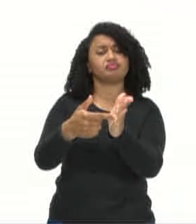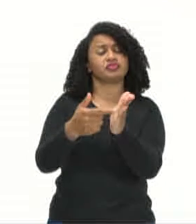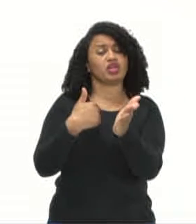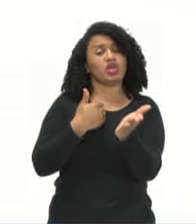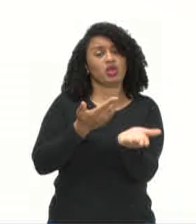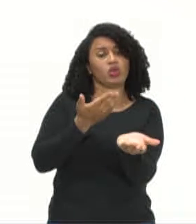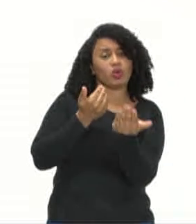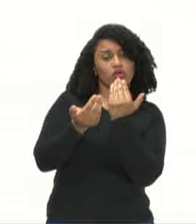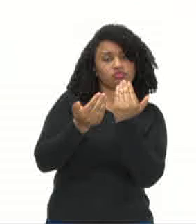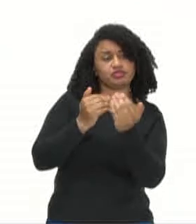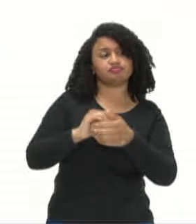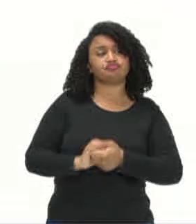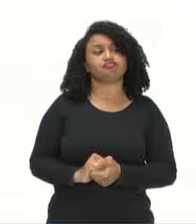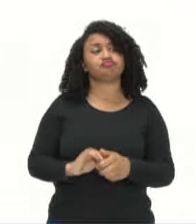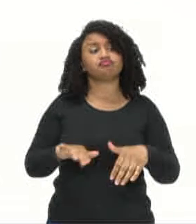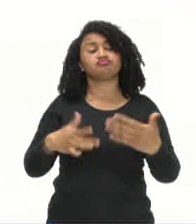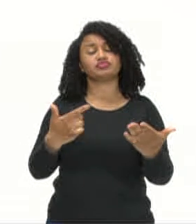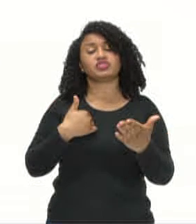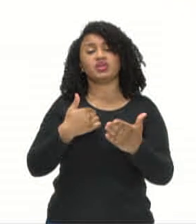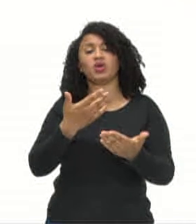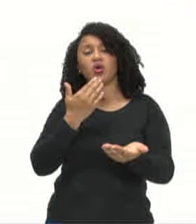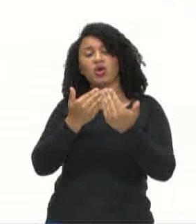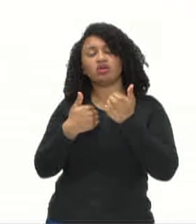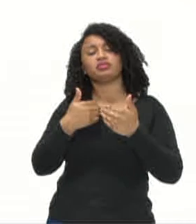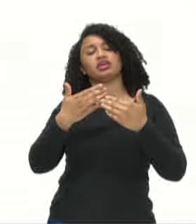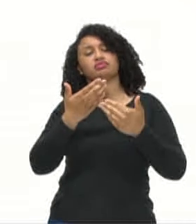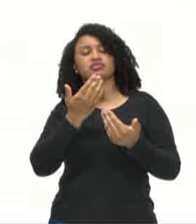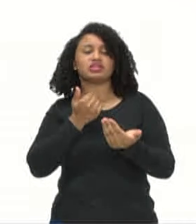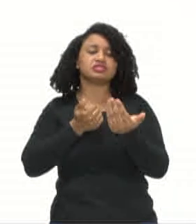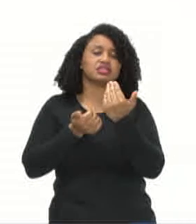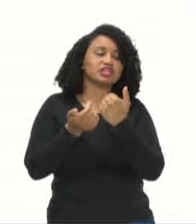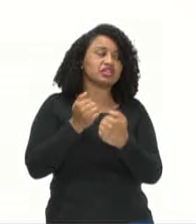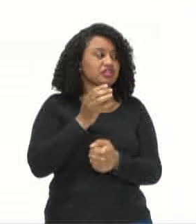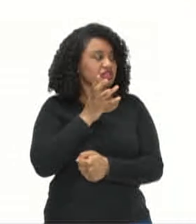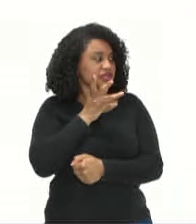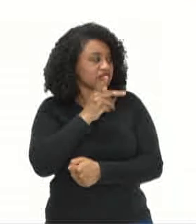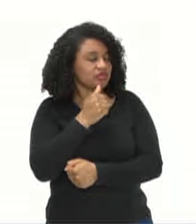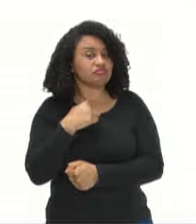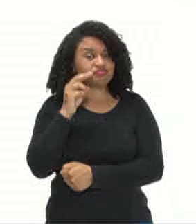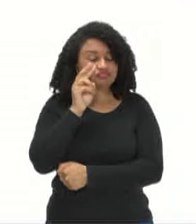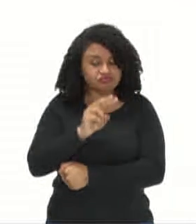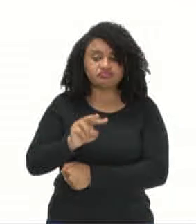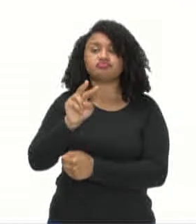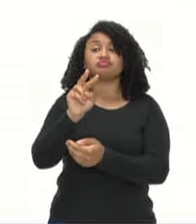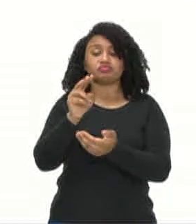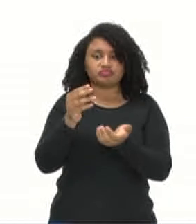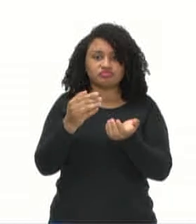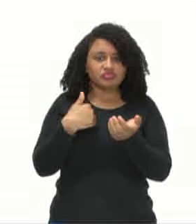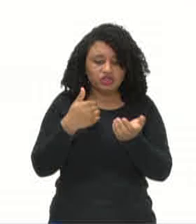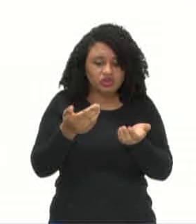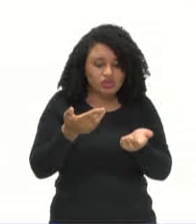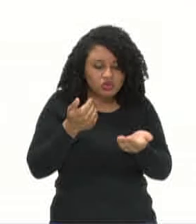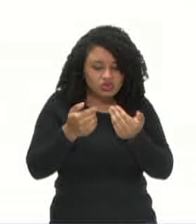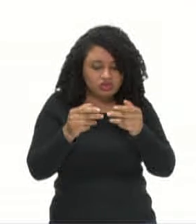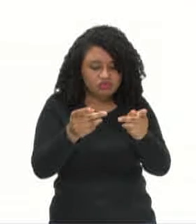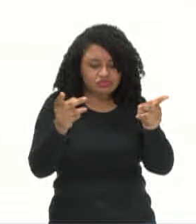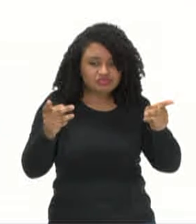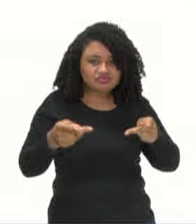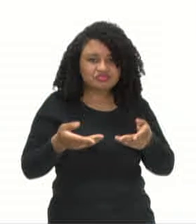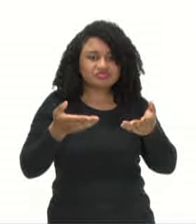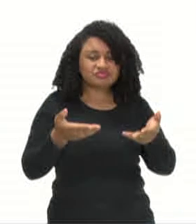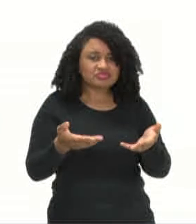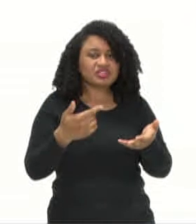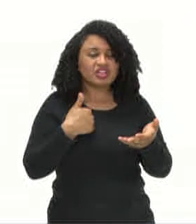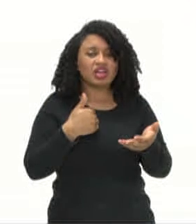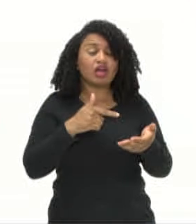comer. Inácio ia comendo devagarinho, não ousando levantar os olhos do prato, nem para colocá-lo onde eles estavam